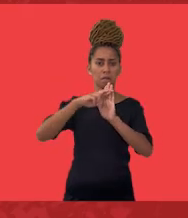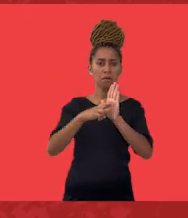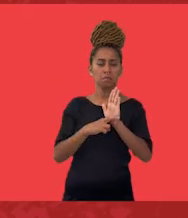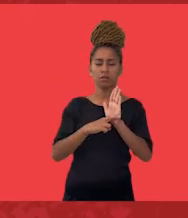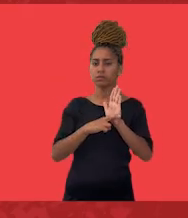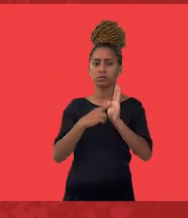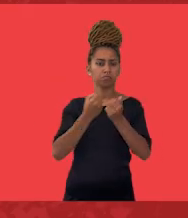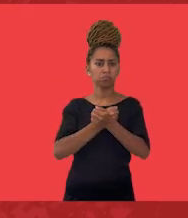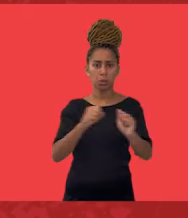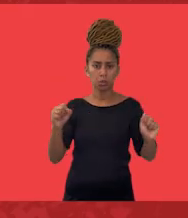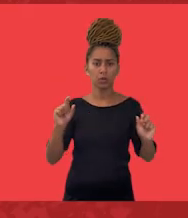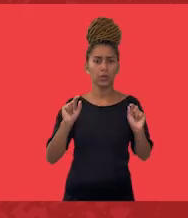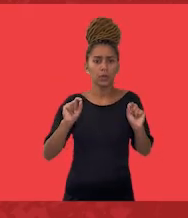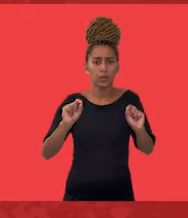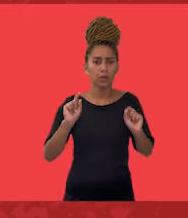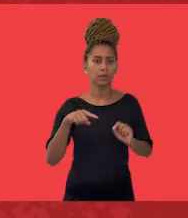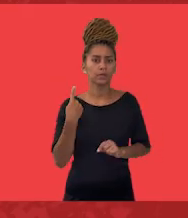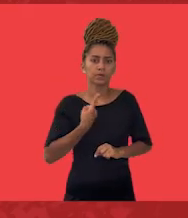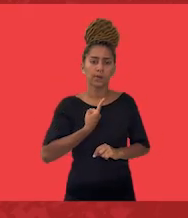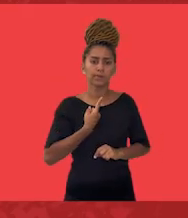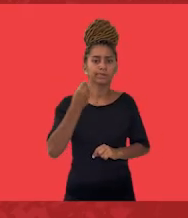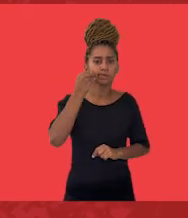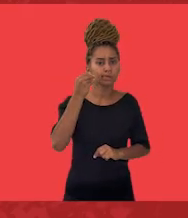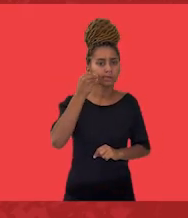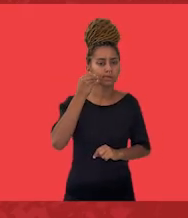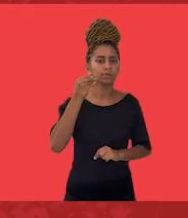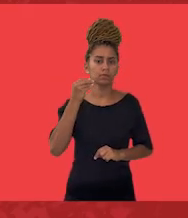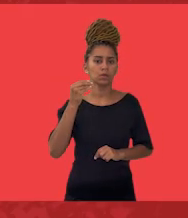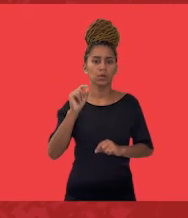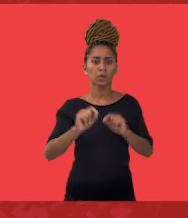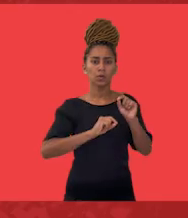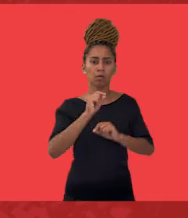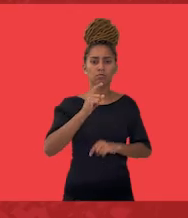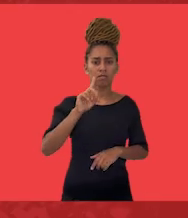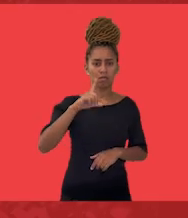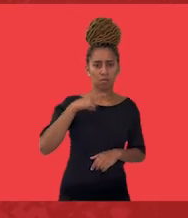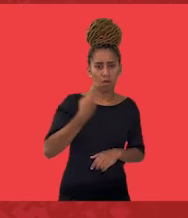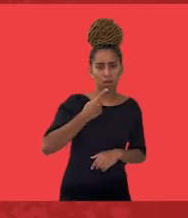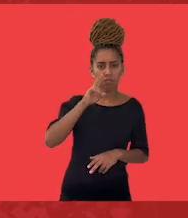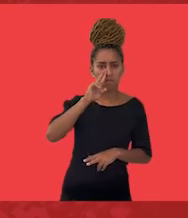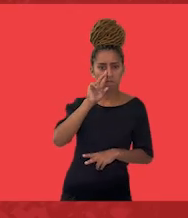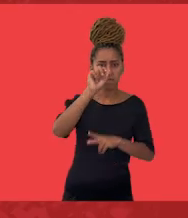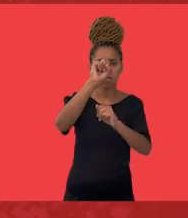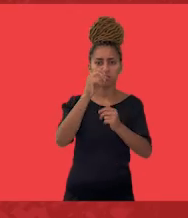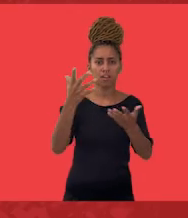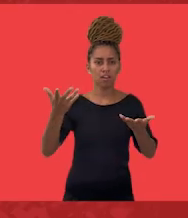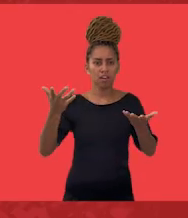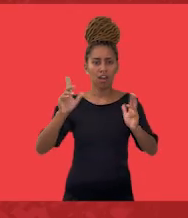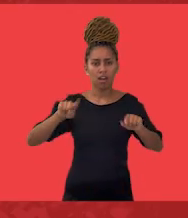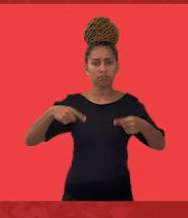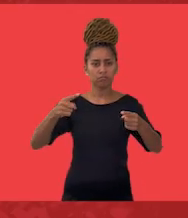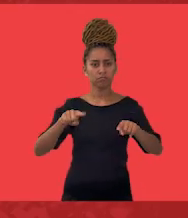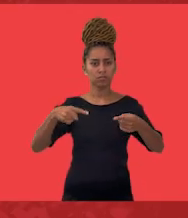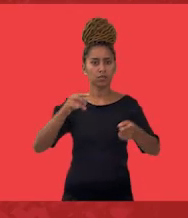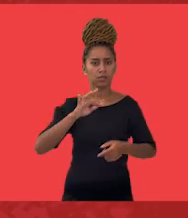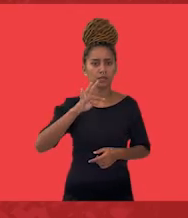ao dar ao corpo uma possibilidade, puramente o encontro com o real, que